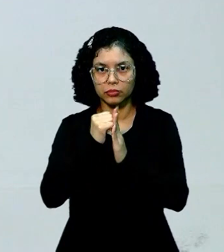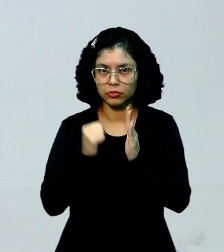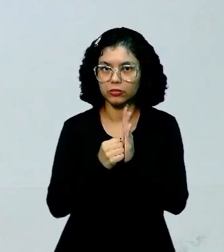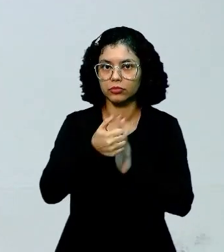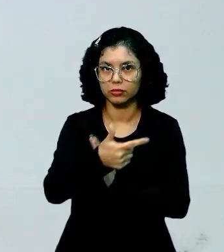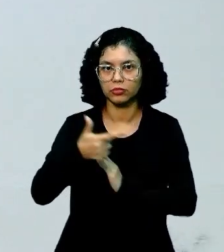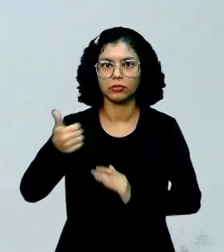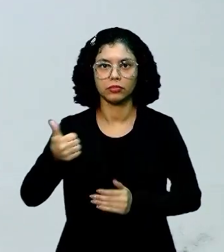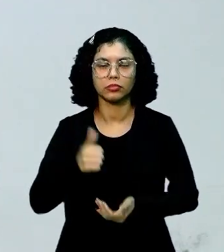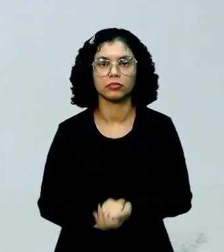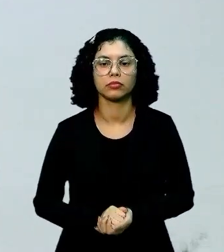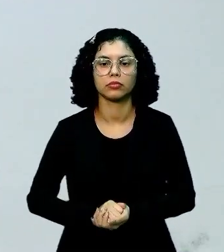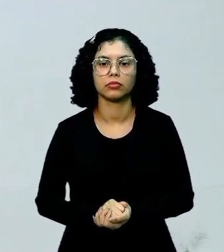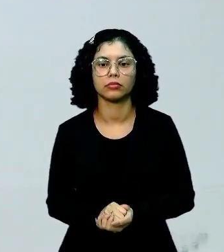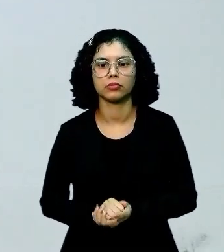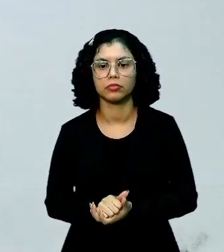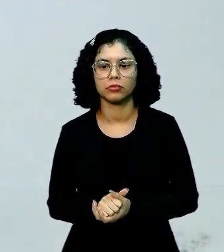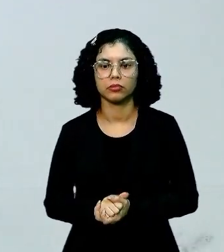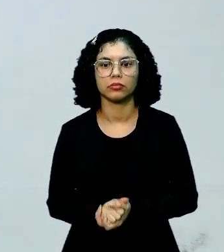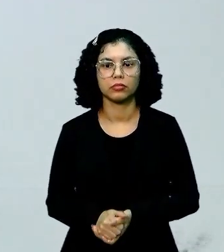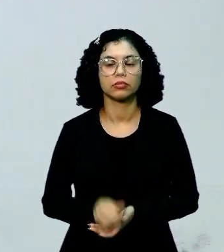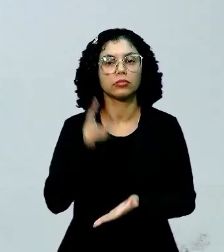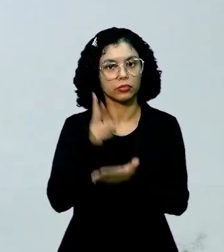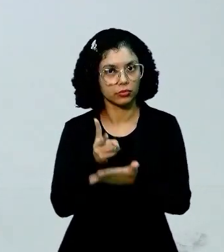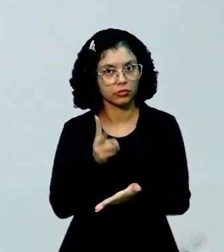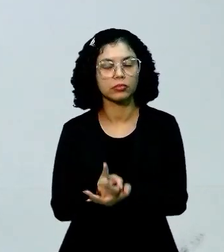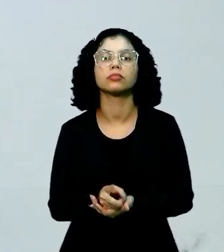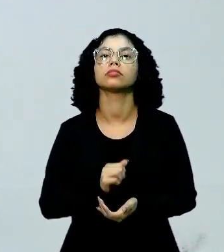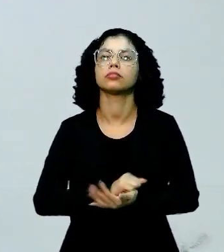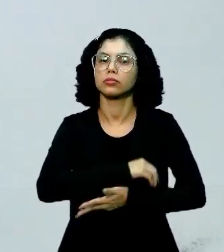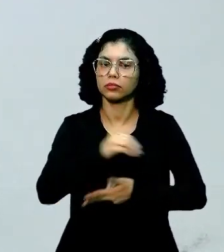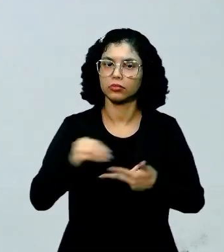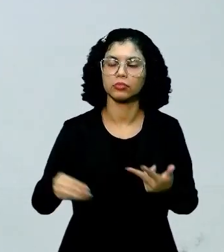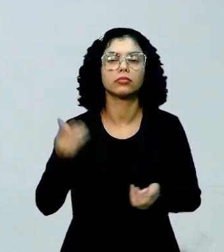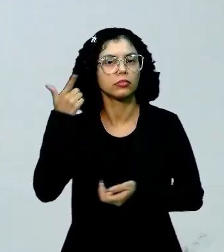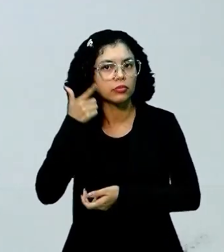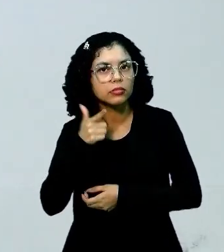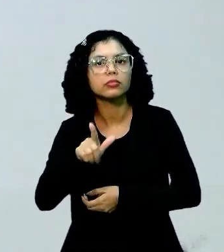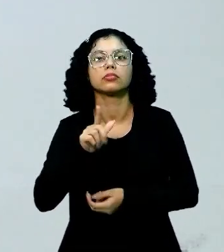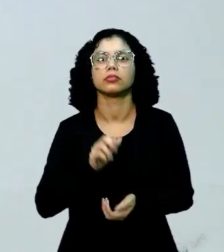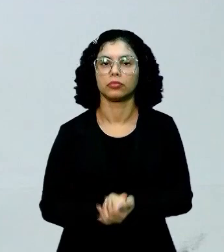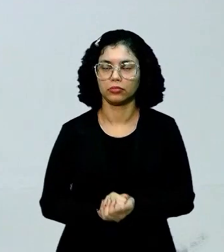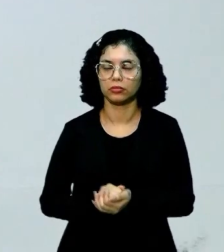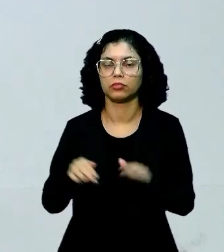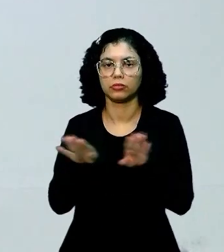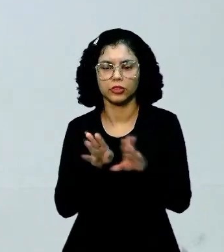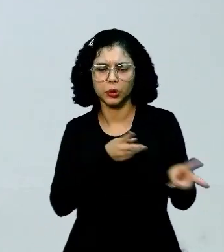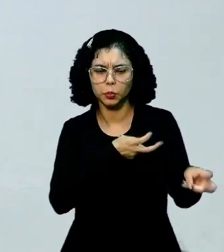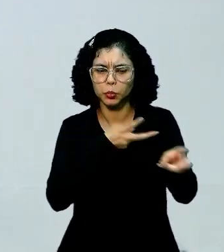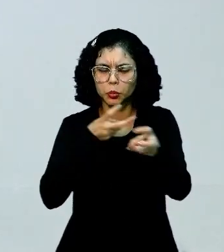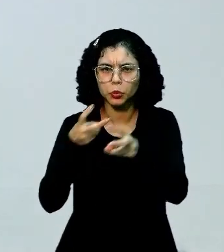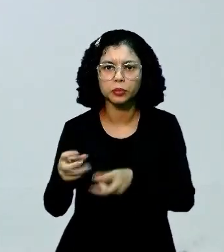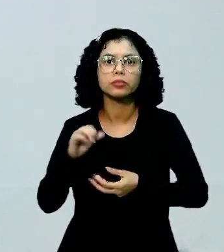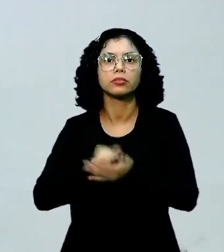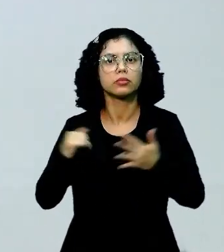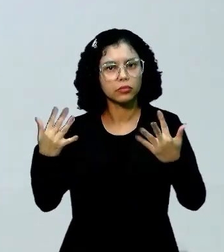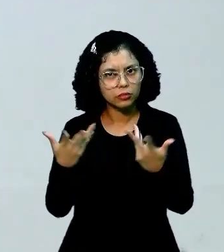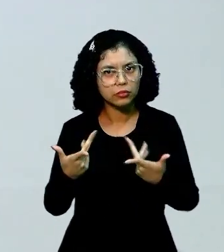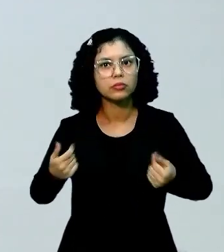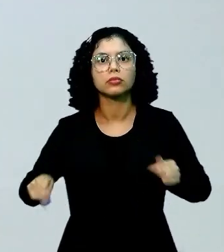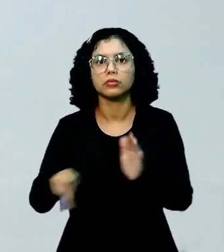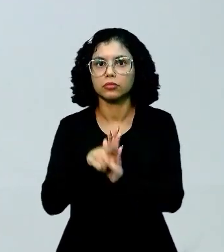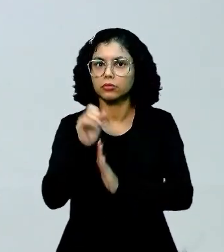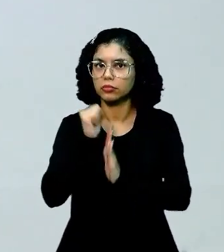XXI, tá? Então, cada vez mais o Enem ele vai ganhando essa forma, né, de verificar as habilidades do